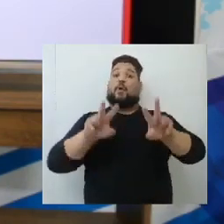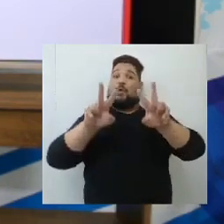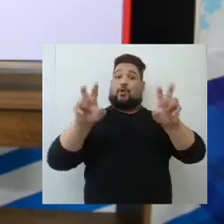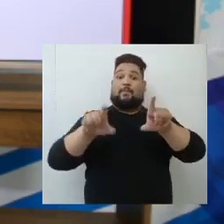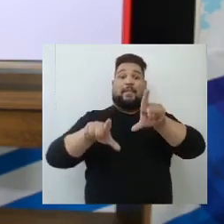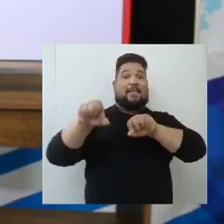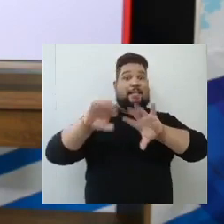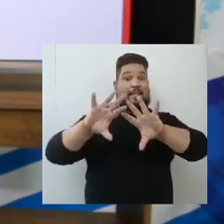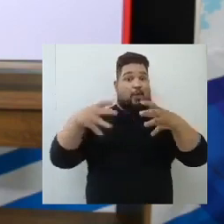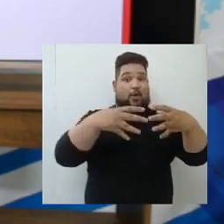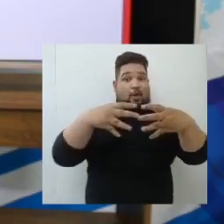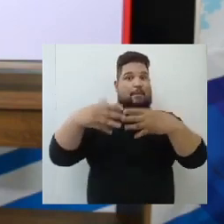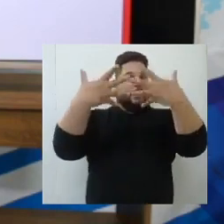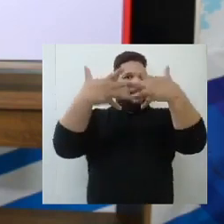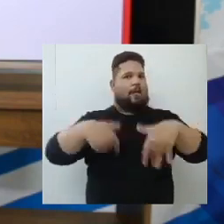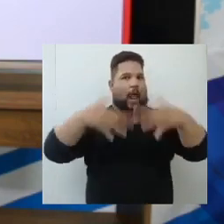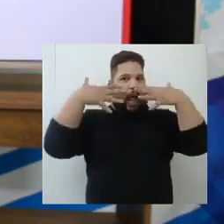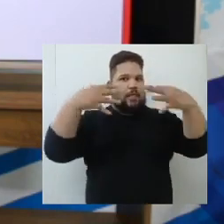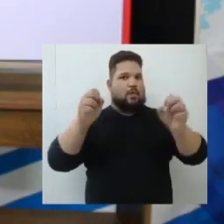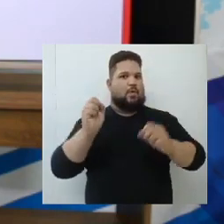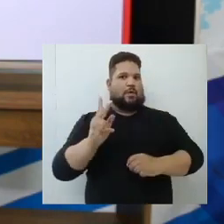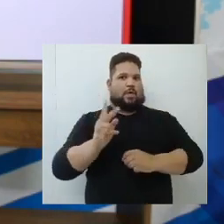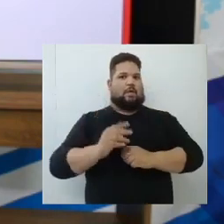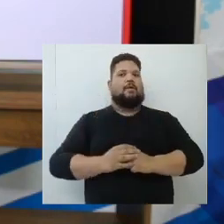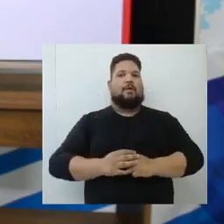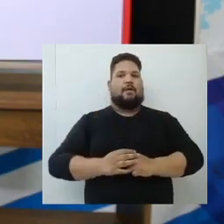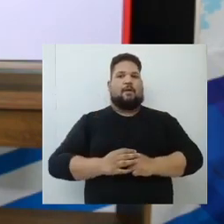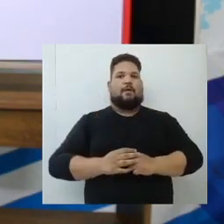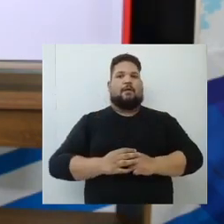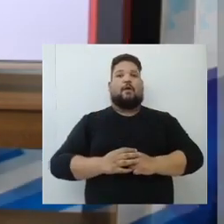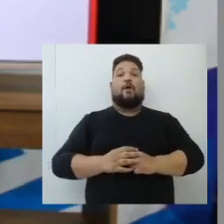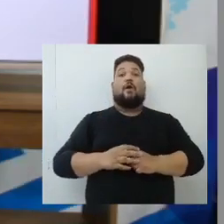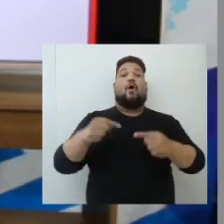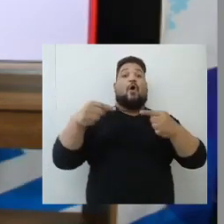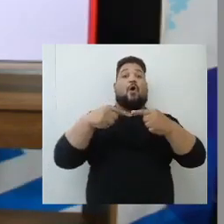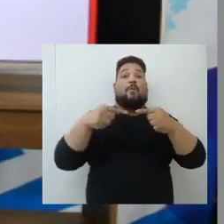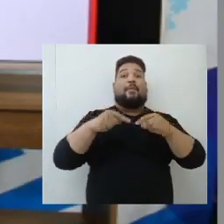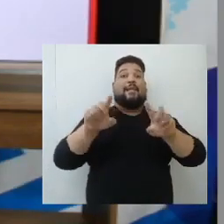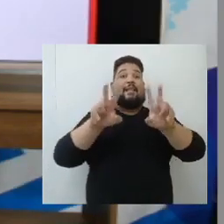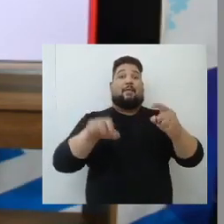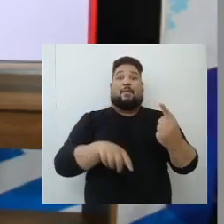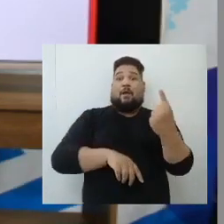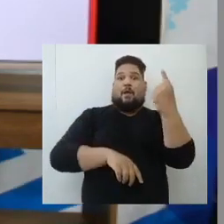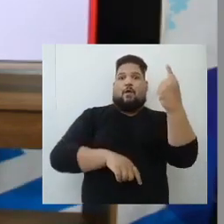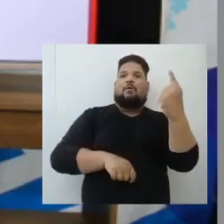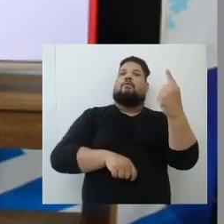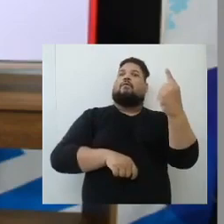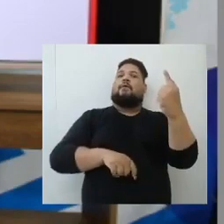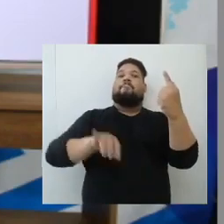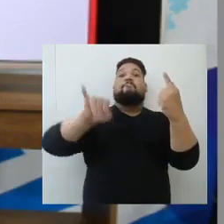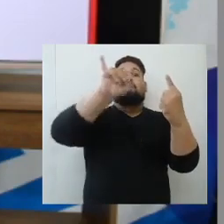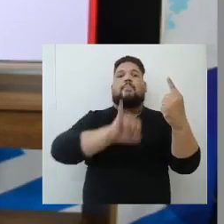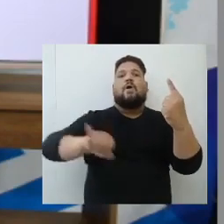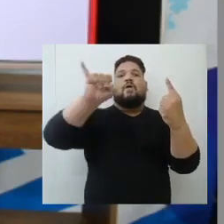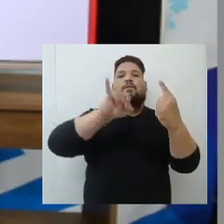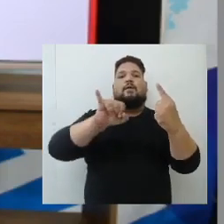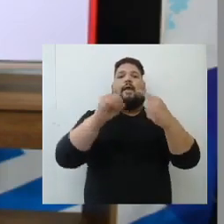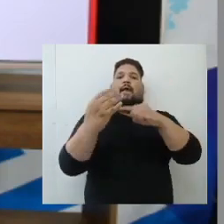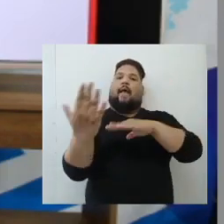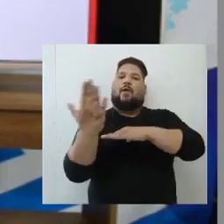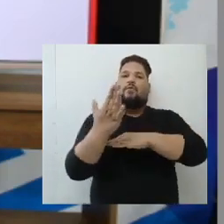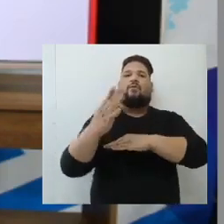natural, preste atenção nisso, tá? É um dos mecanismos fundamentais para a